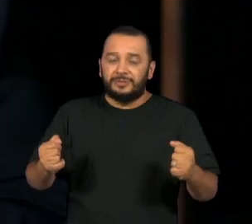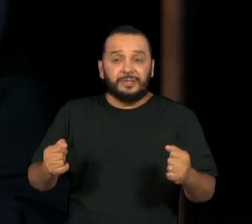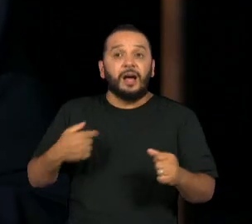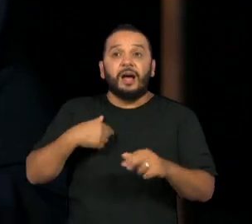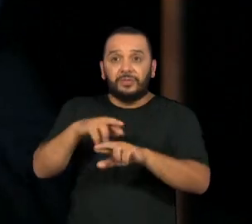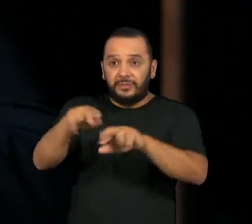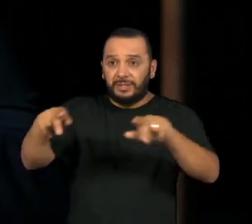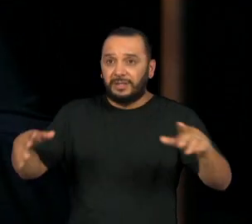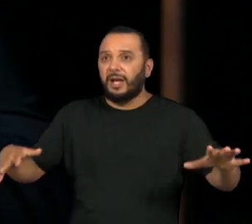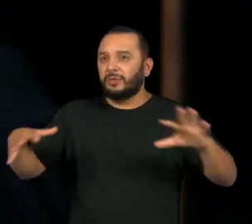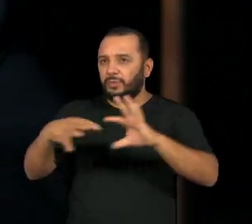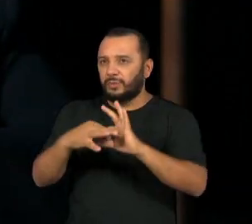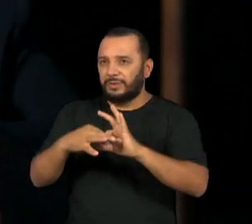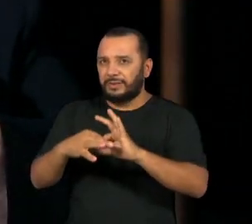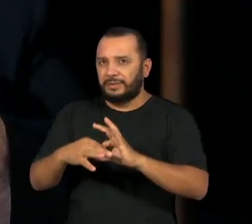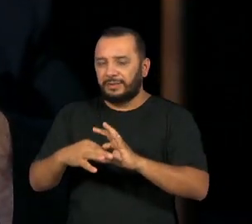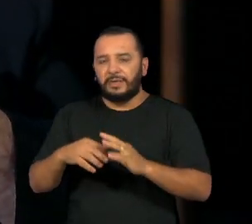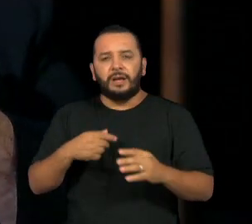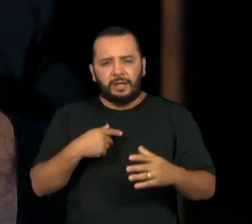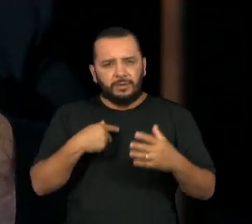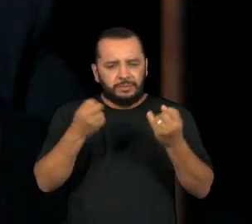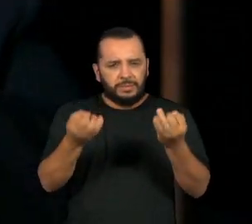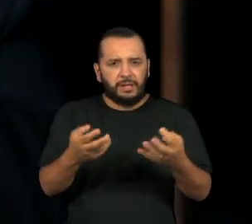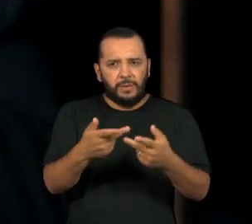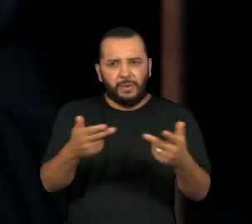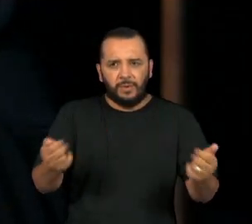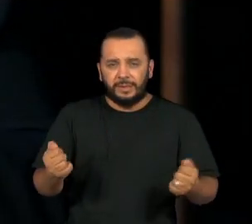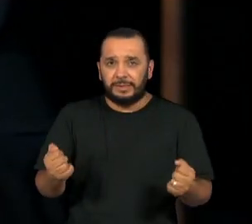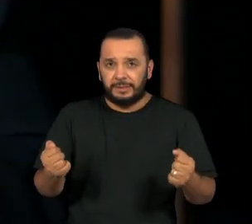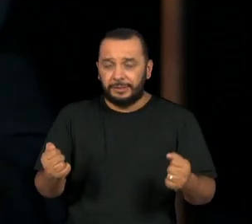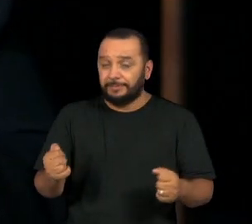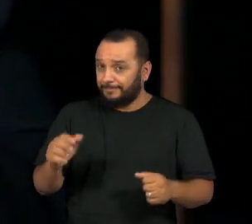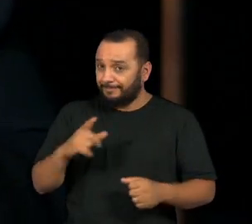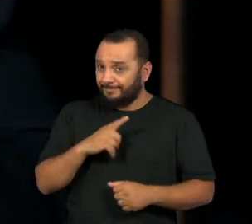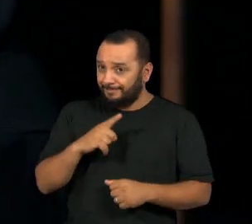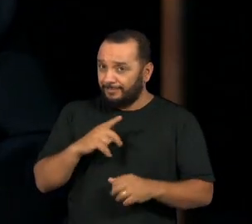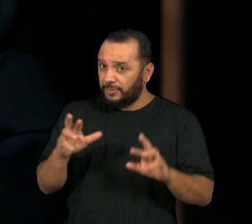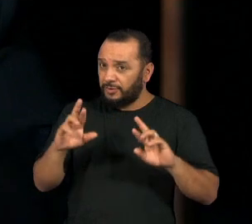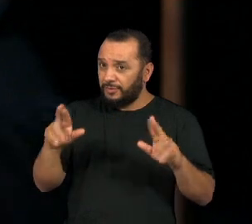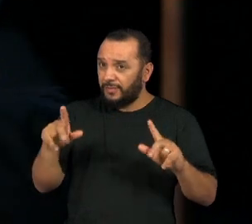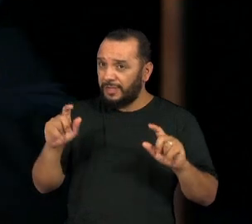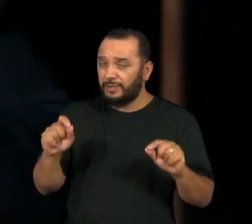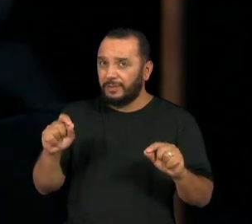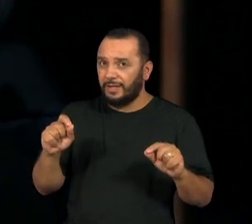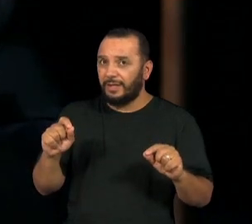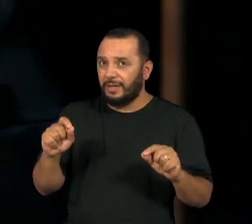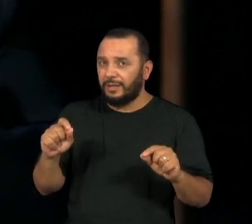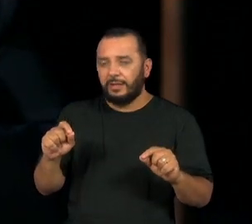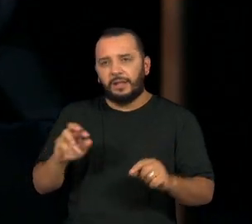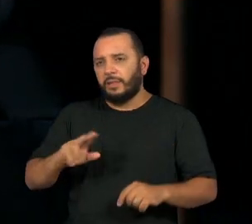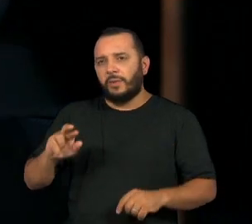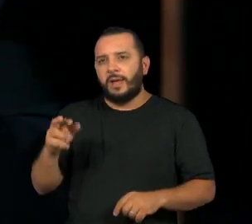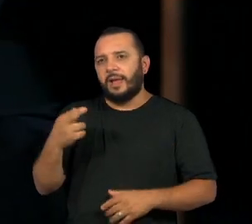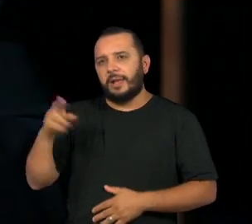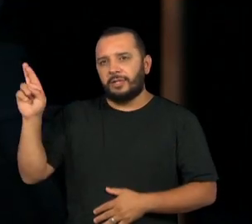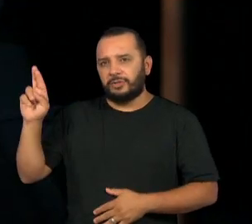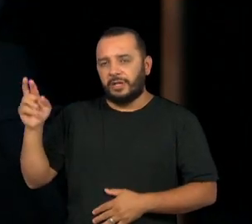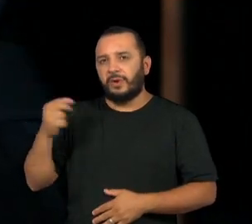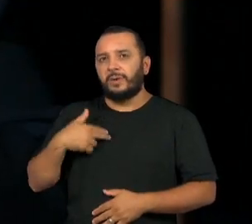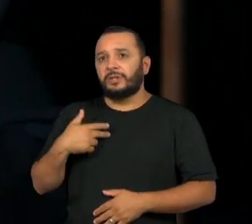une. Deixa eu só falar uma coisa. A diferença, Marcelo, não tem a ver com religião. Ela